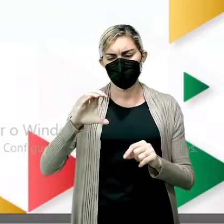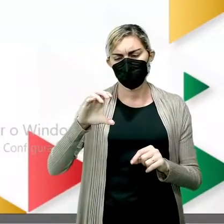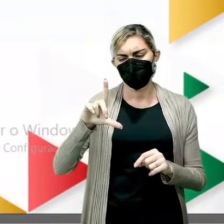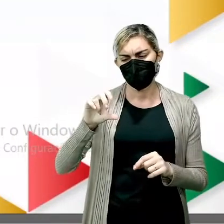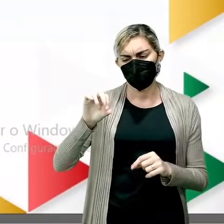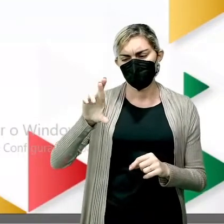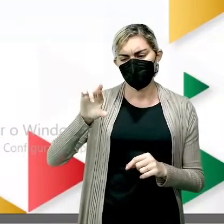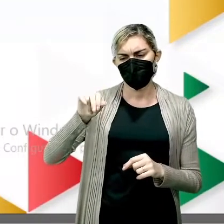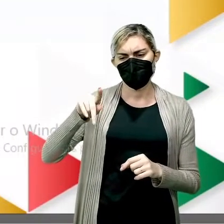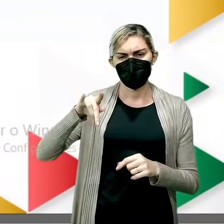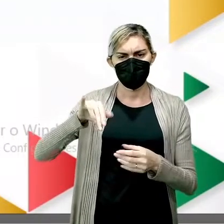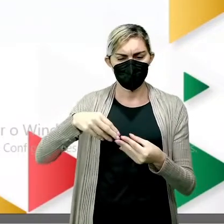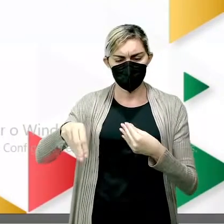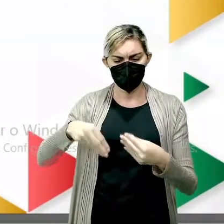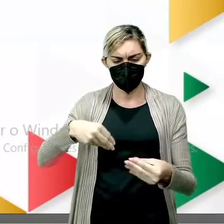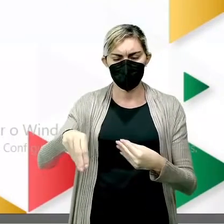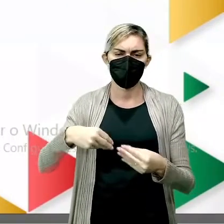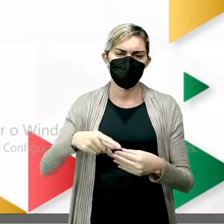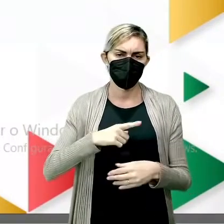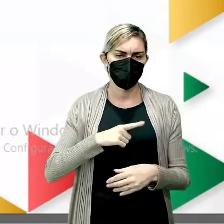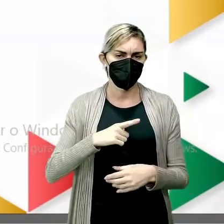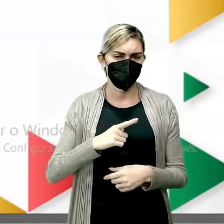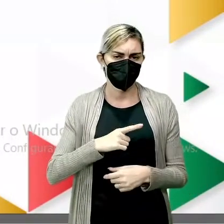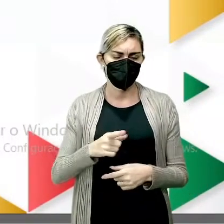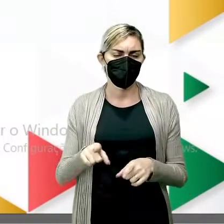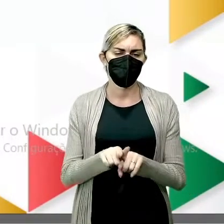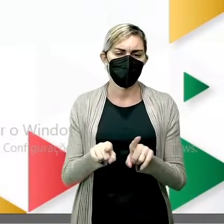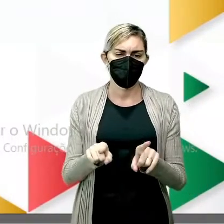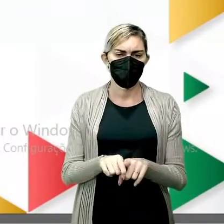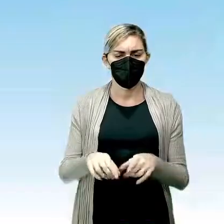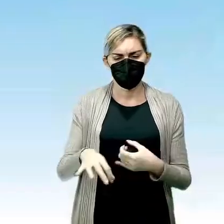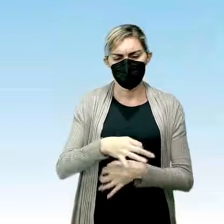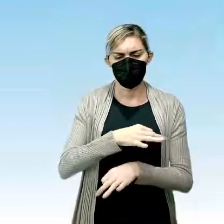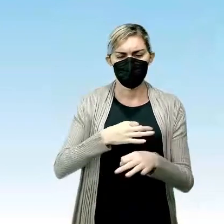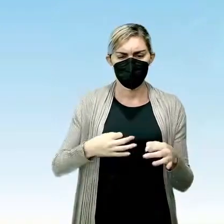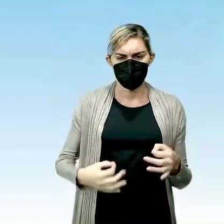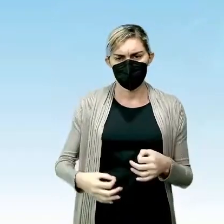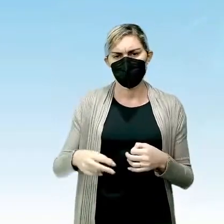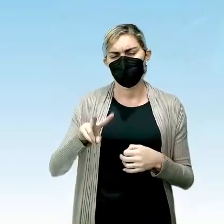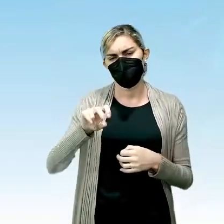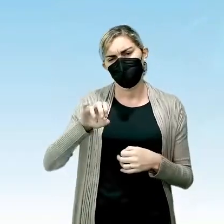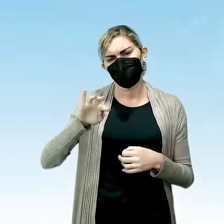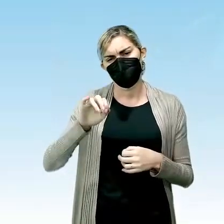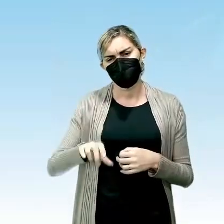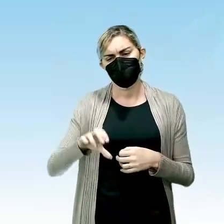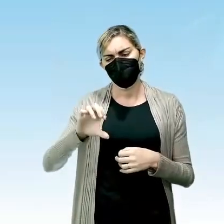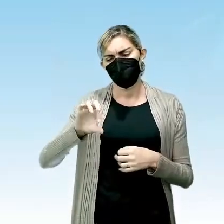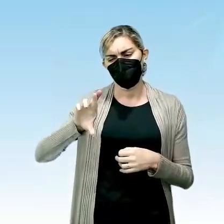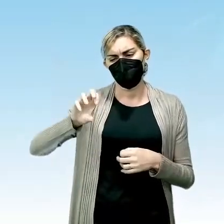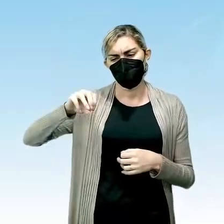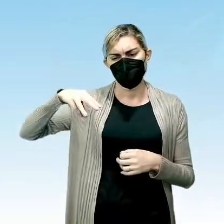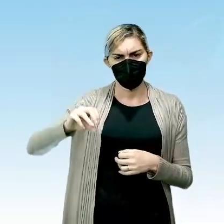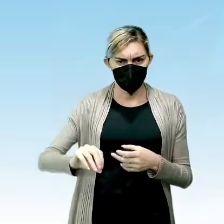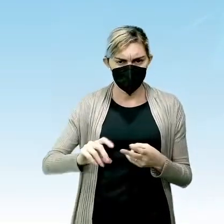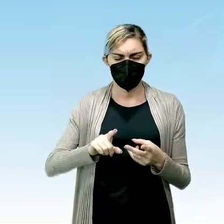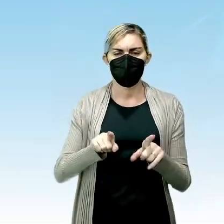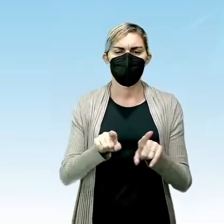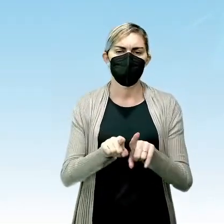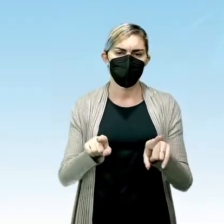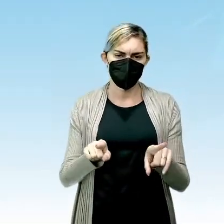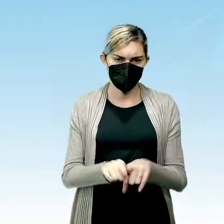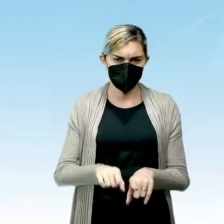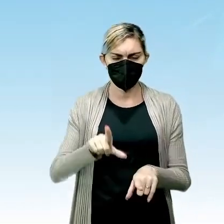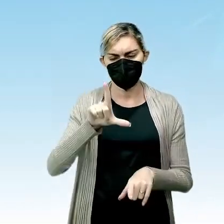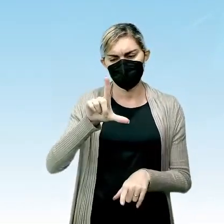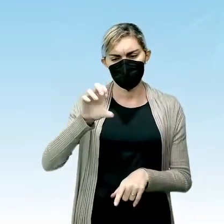porém ainda existe ali justamente na célula vegetal o cromoplasto, como também o